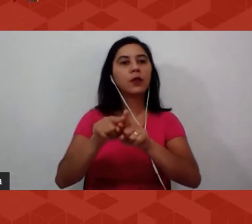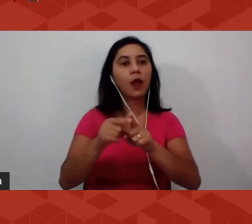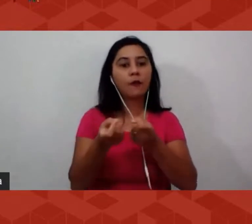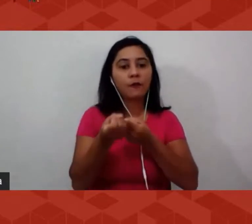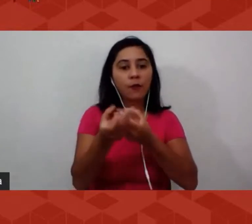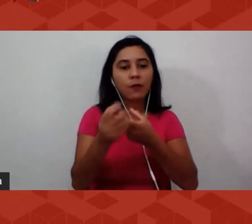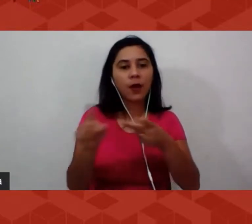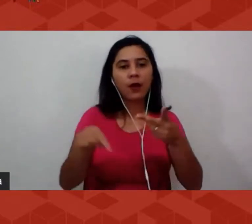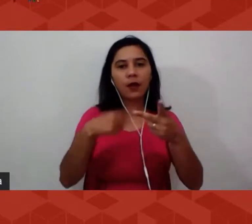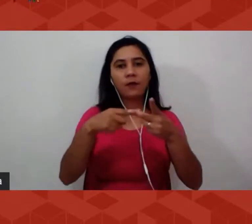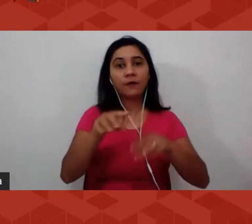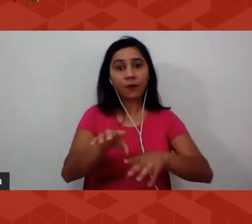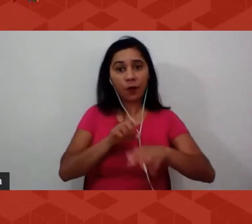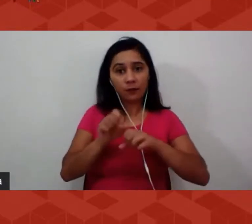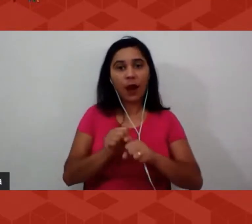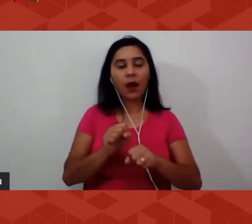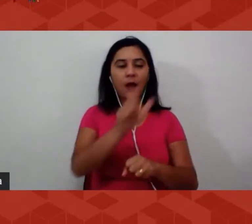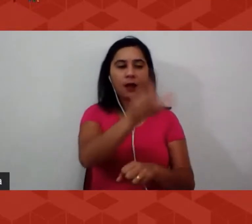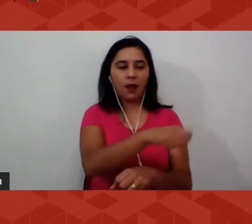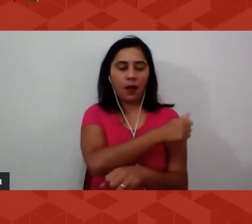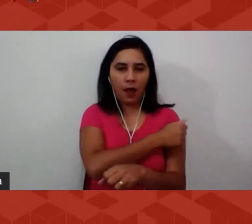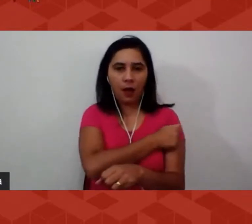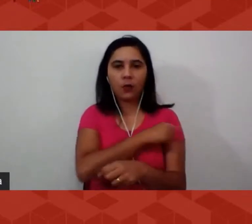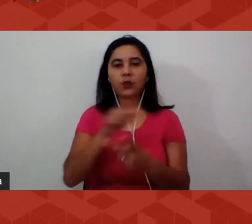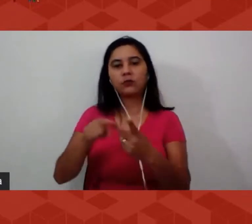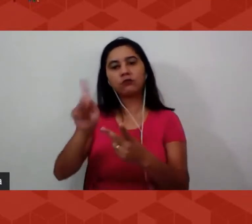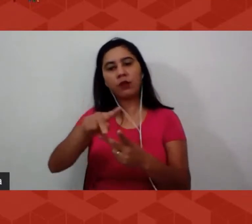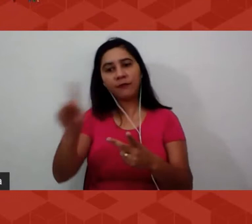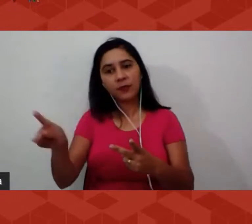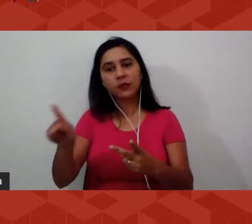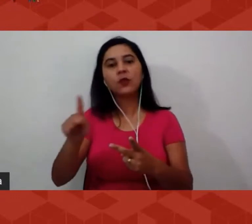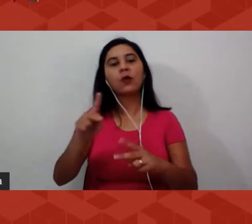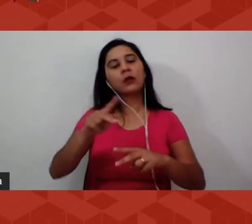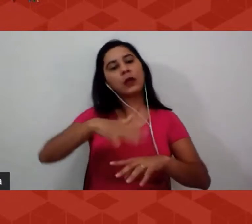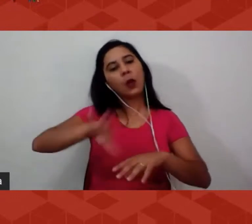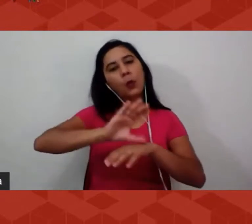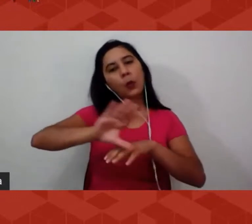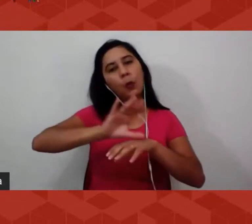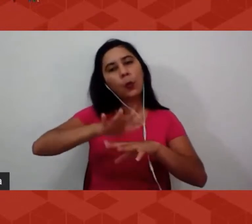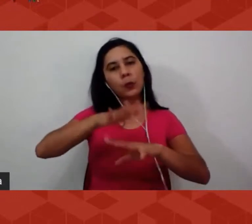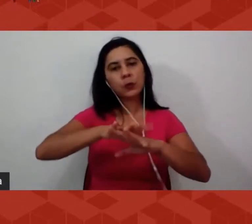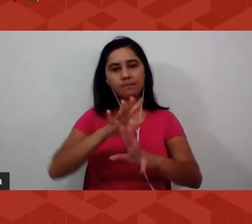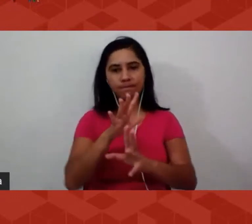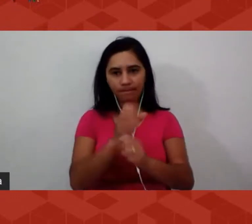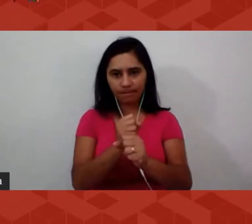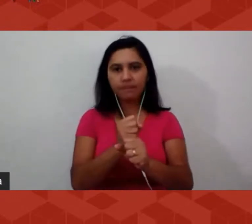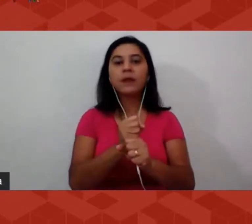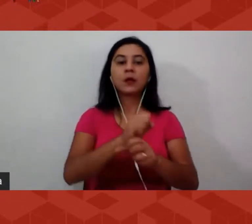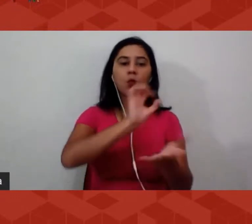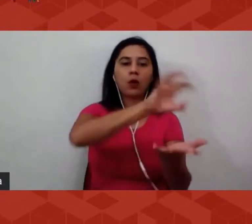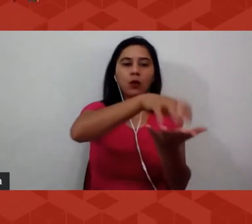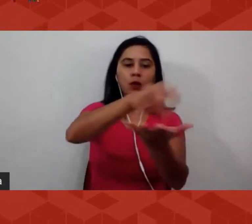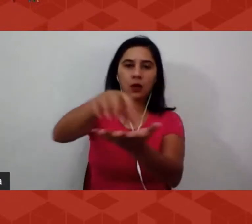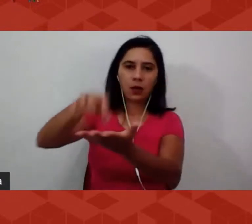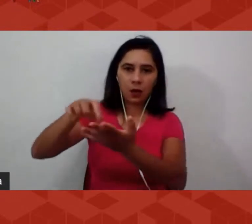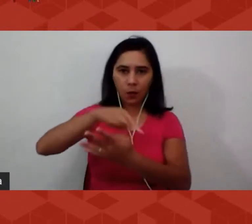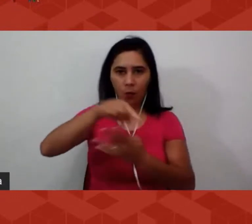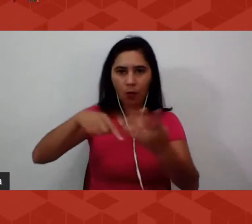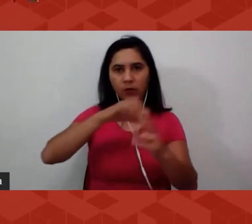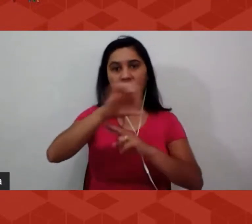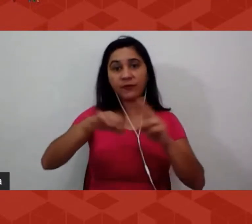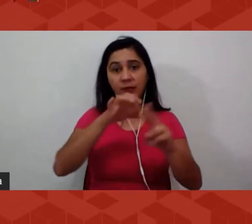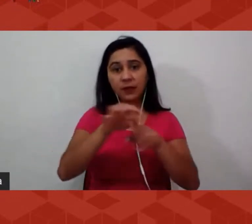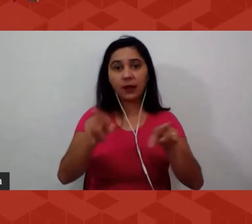e docentes das engenharias exatas dos quatro campi da UFSCar e universidades públicas e privadas do Estado de São Paulo,